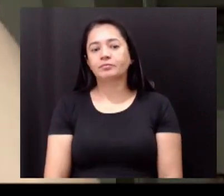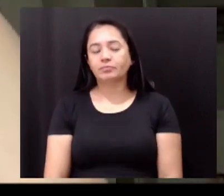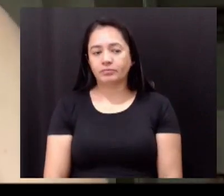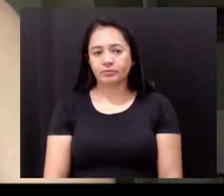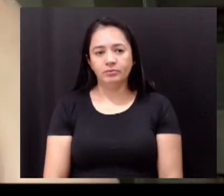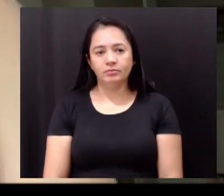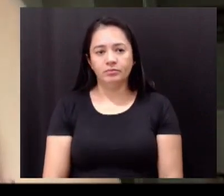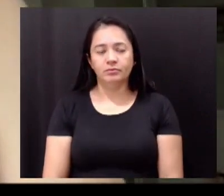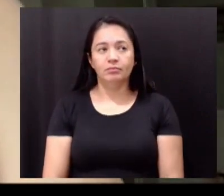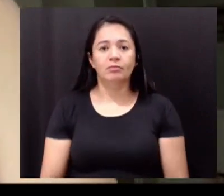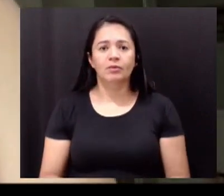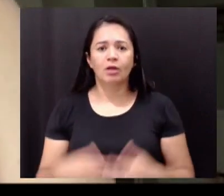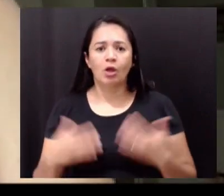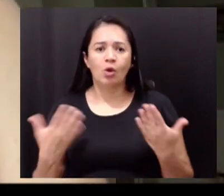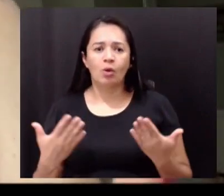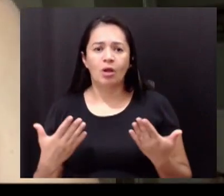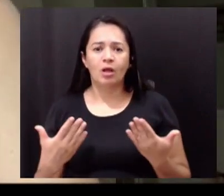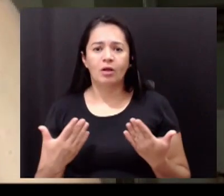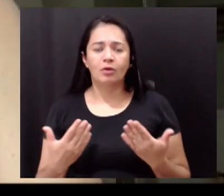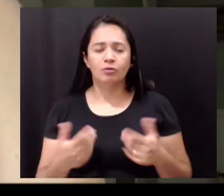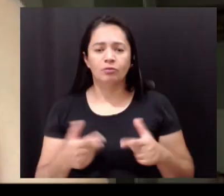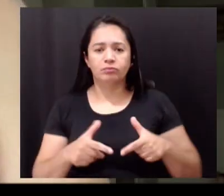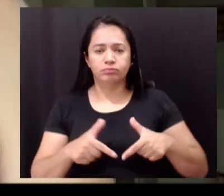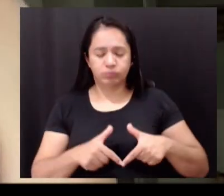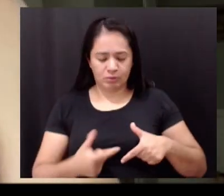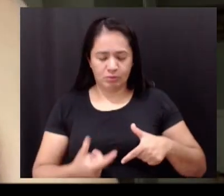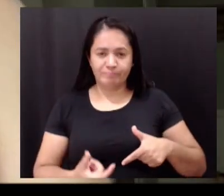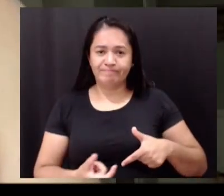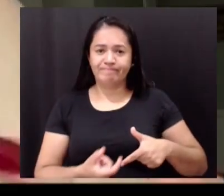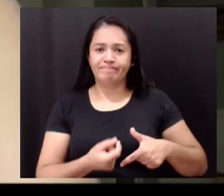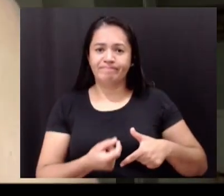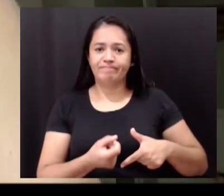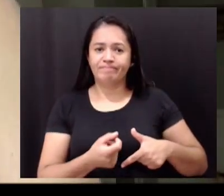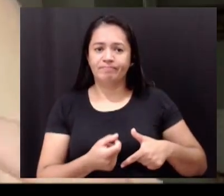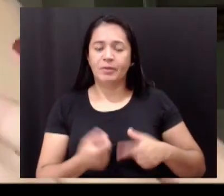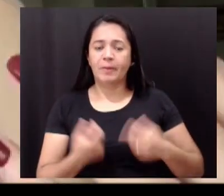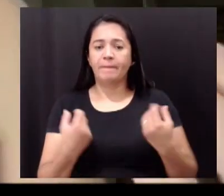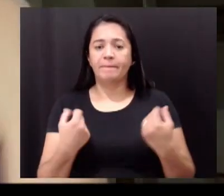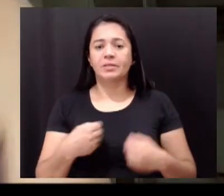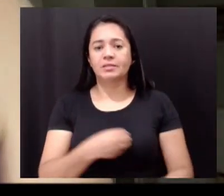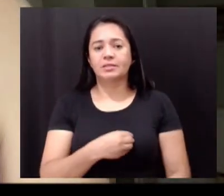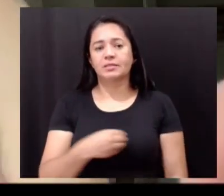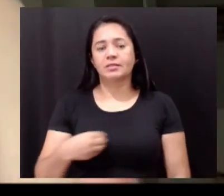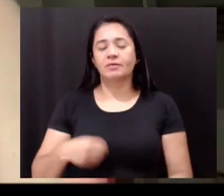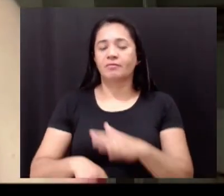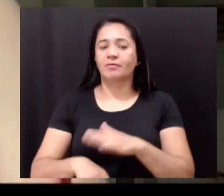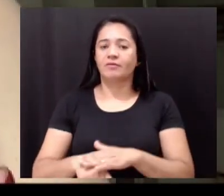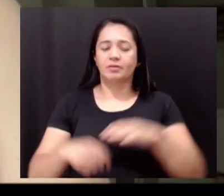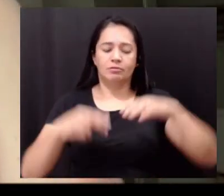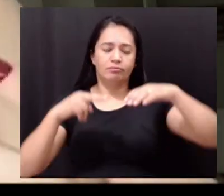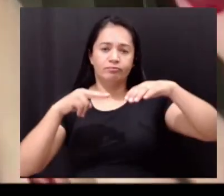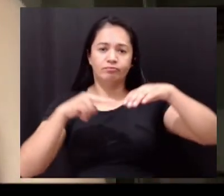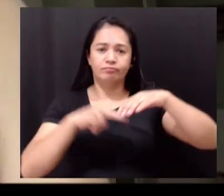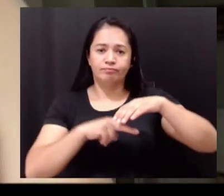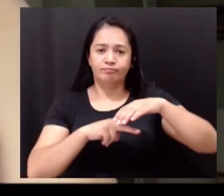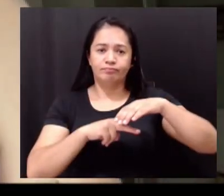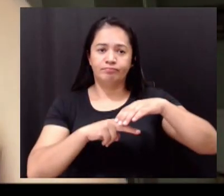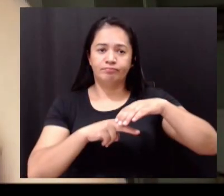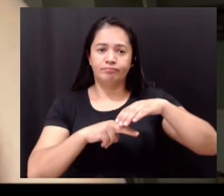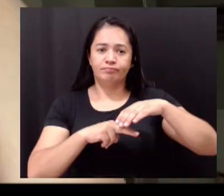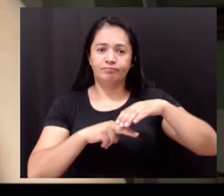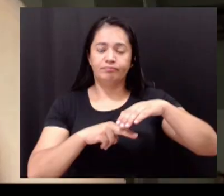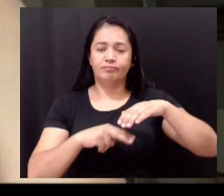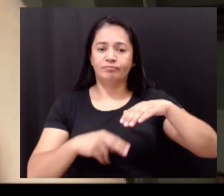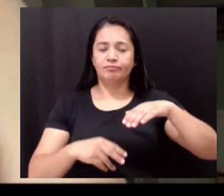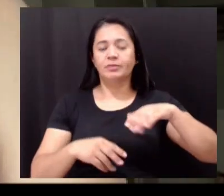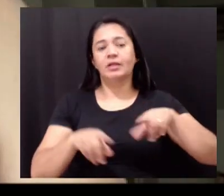do tumor, é necessário que se façam alguns exames, como, por exemplo, tomografias de abdômen, pelve, e até mesmo do tórax,